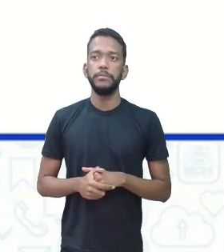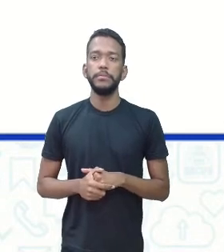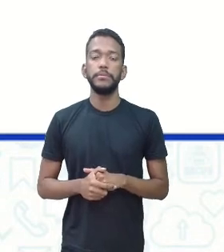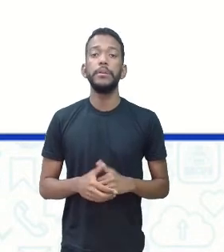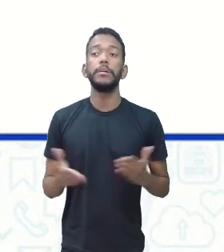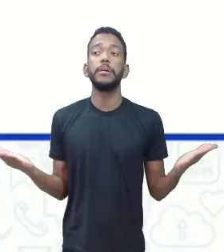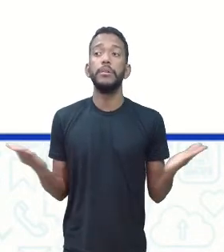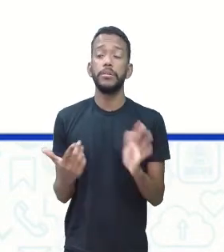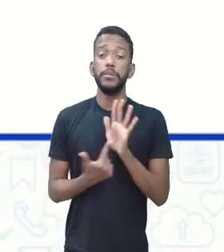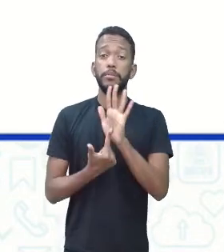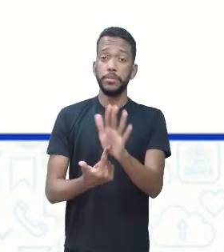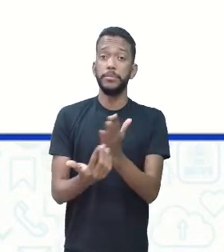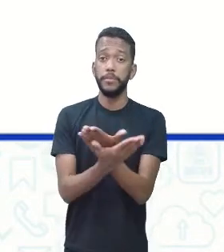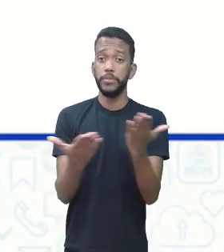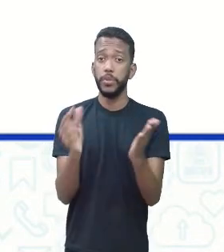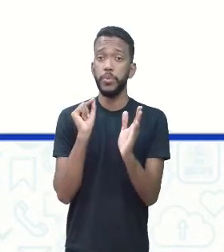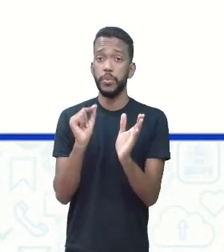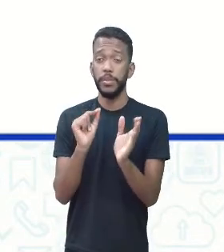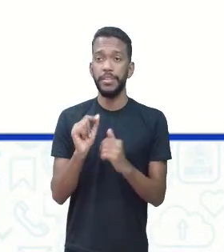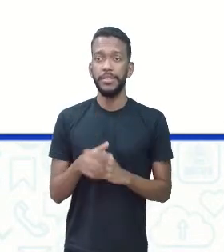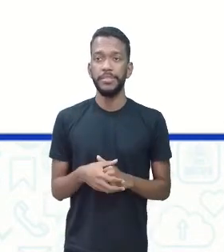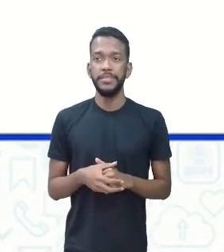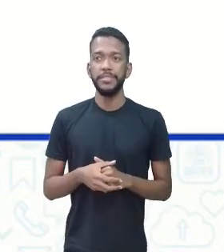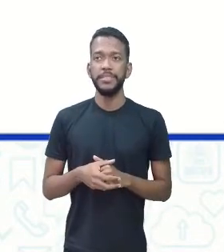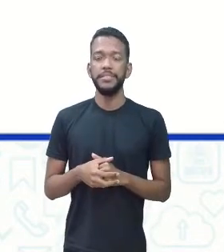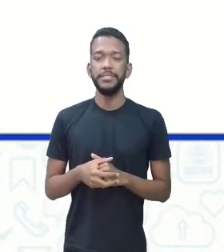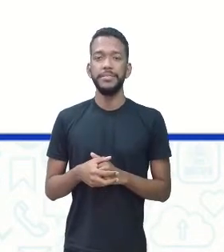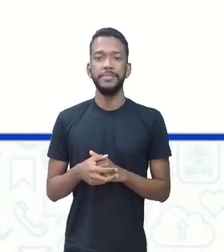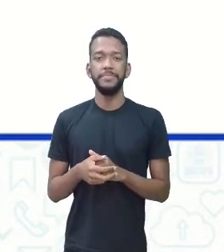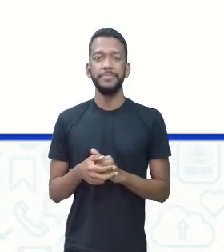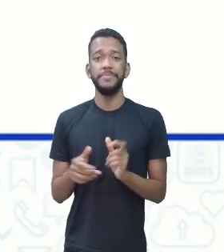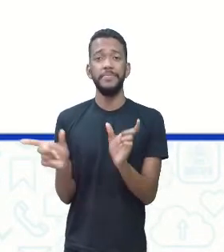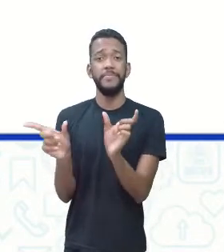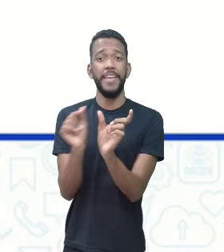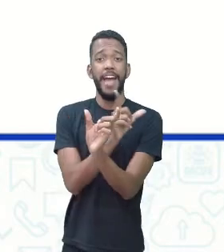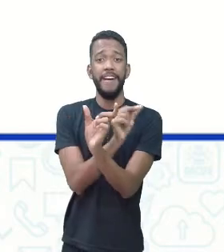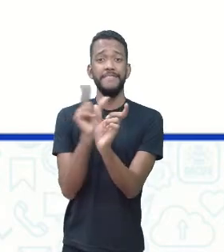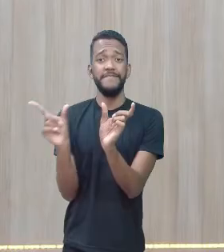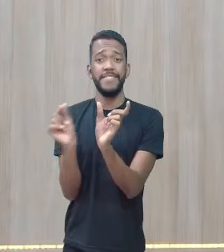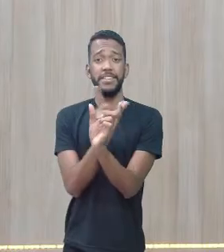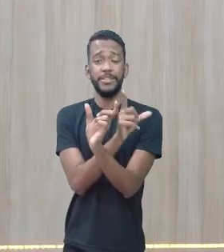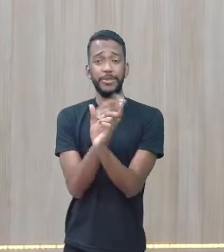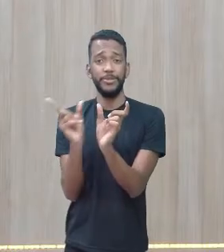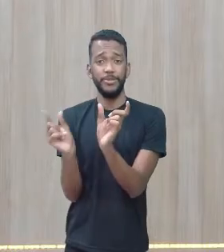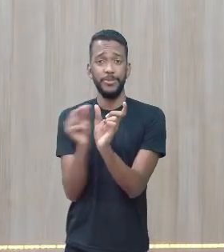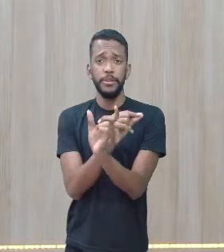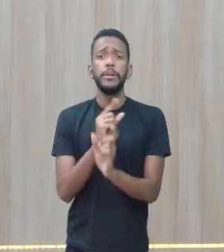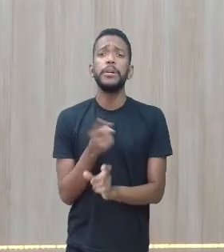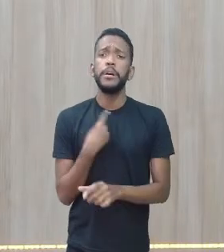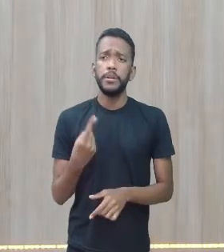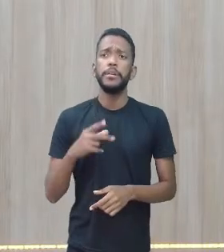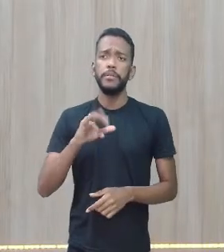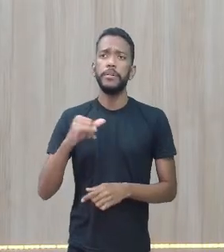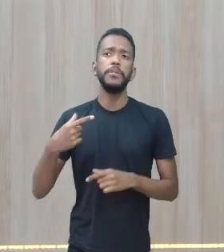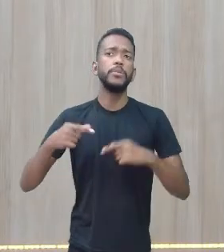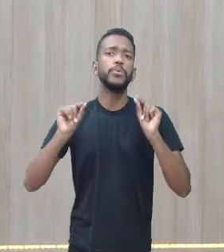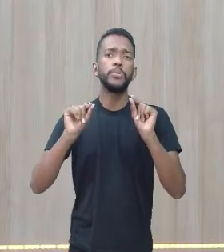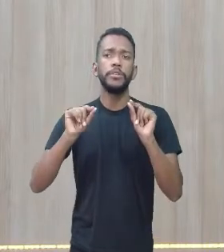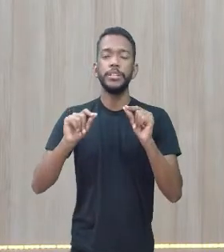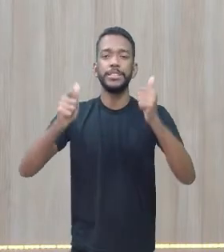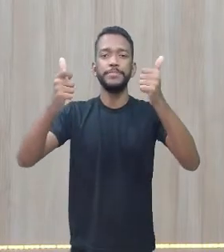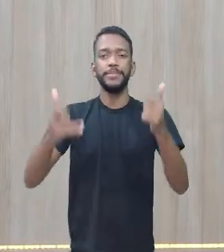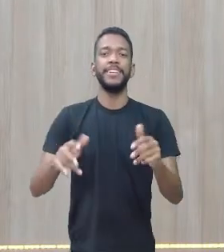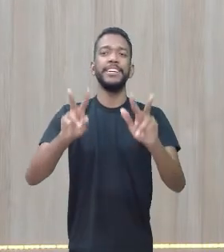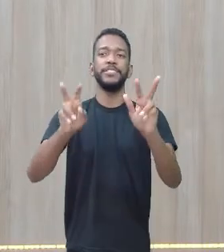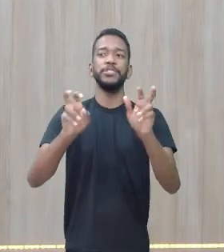Agora eu vou apresentar para vocês afixos, que é justamente aquela parte